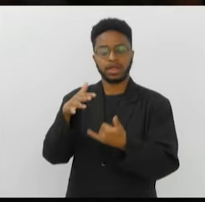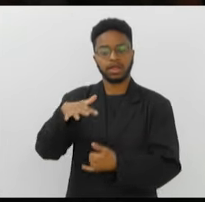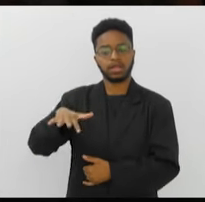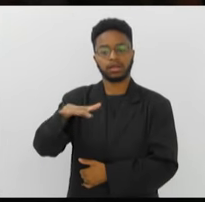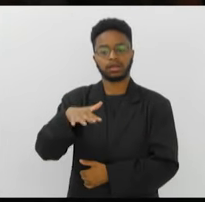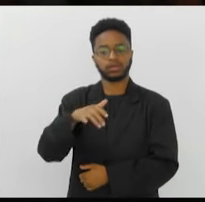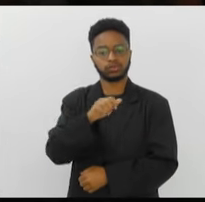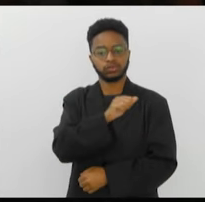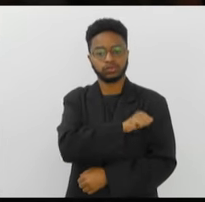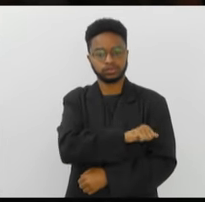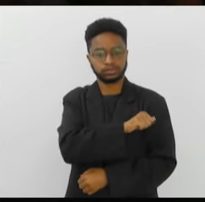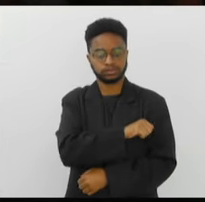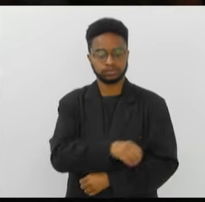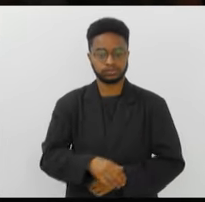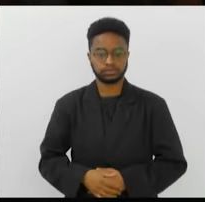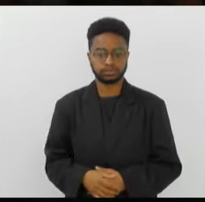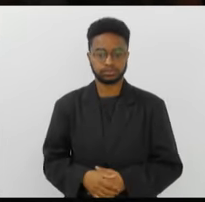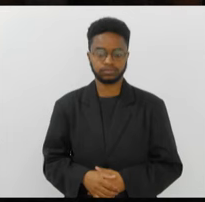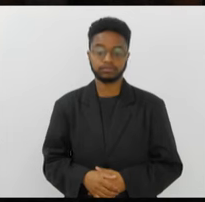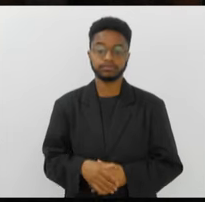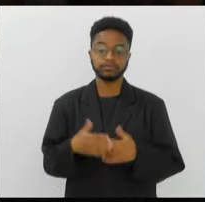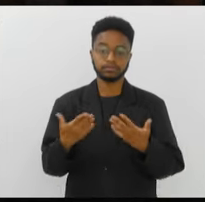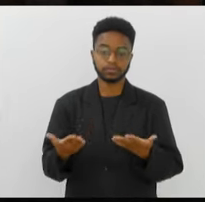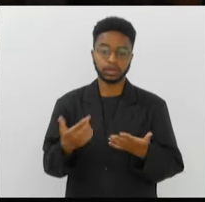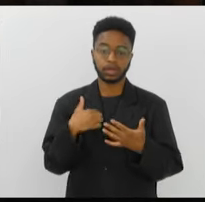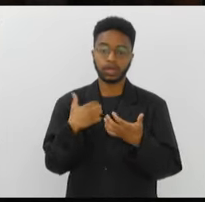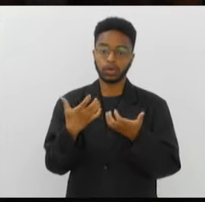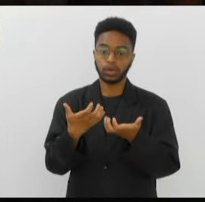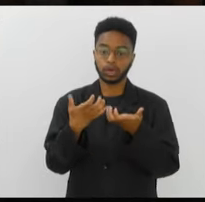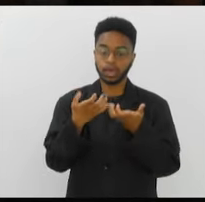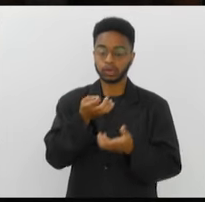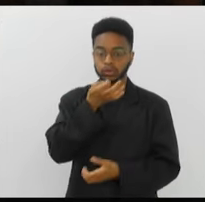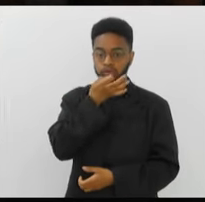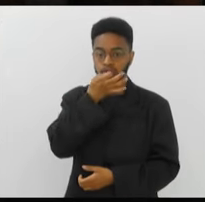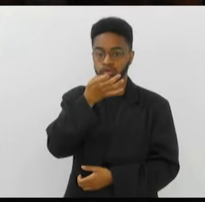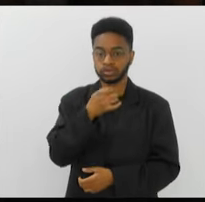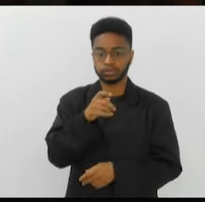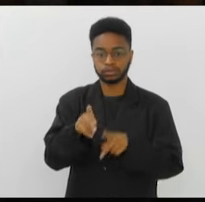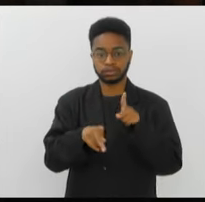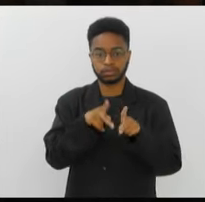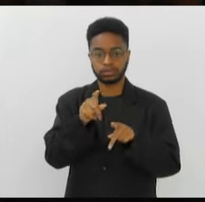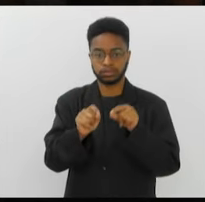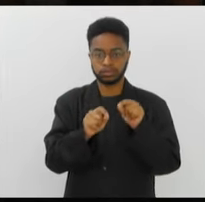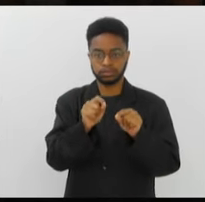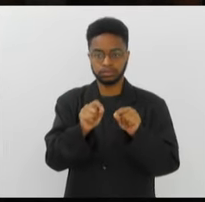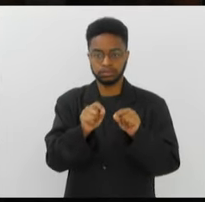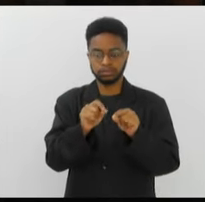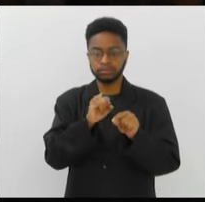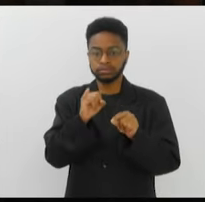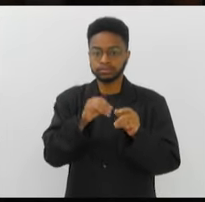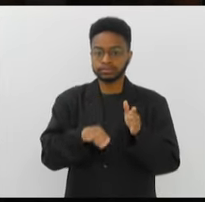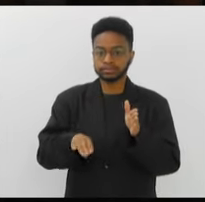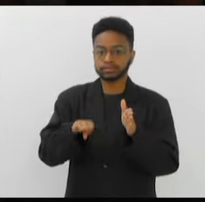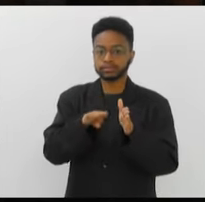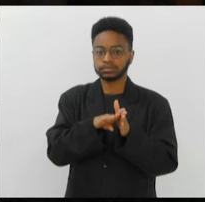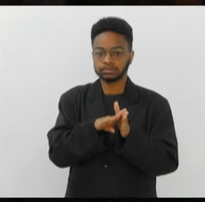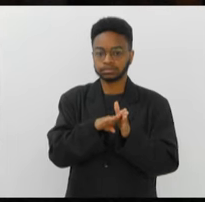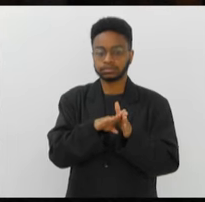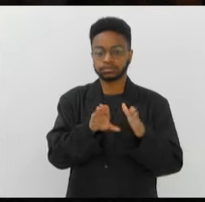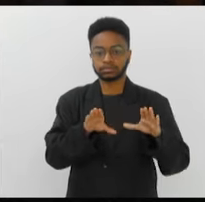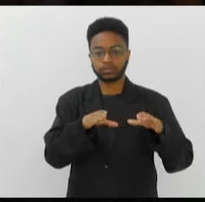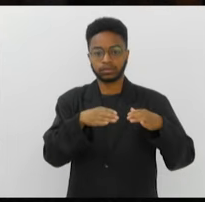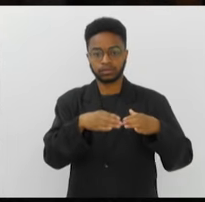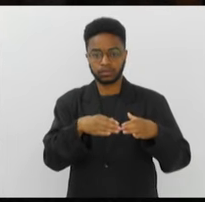Janeiro. E eu quero sugerir à população que ao chegar à